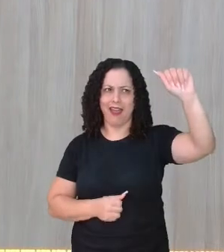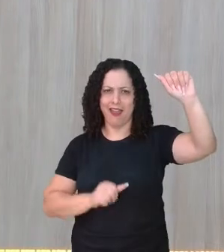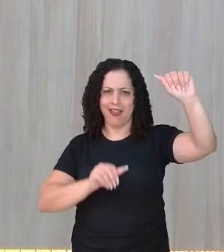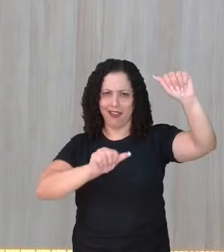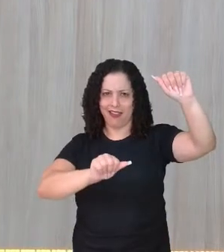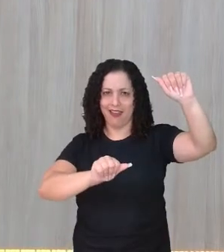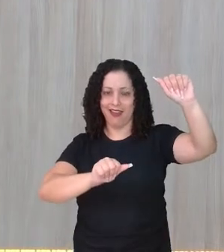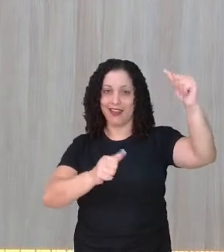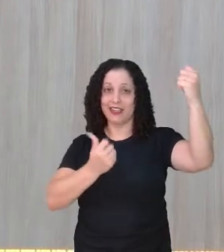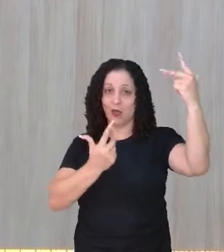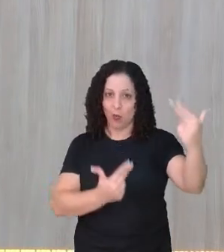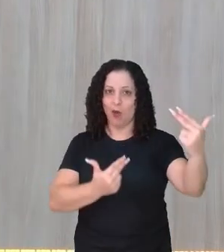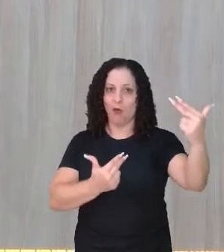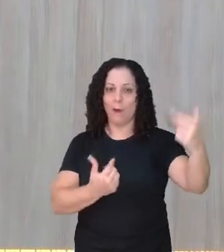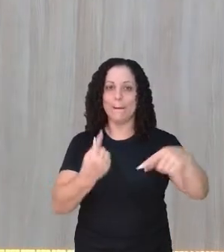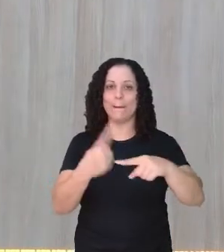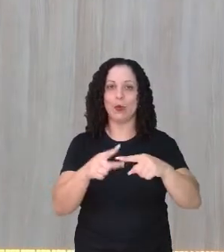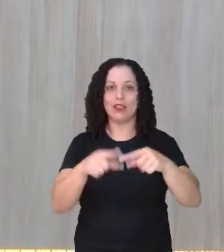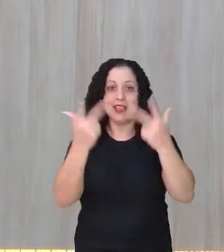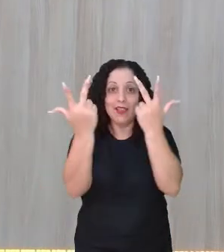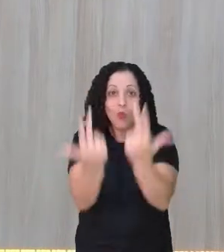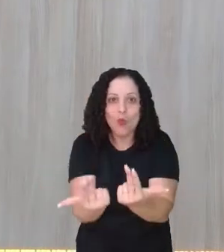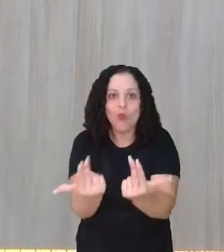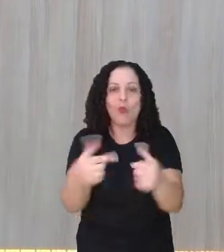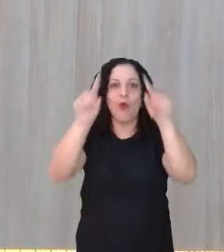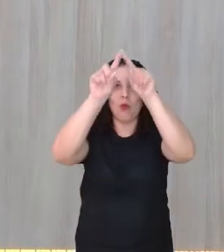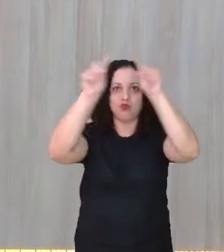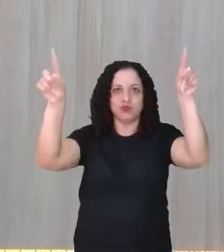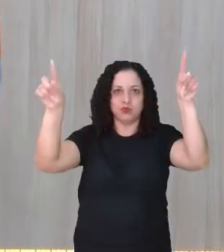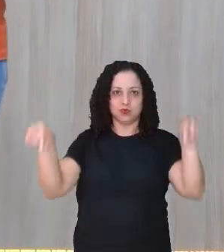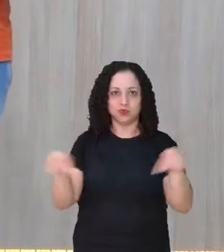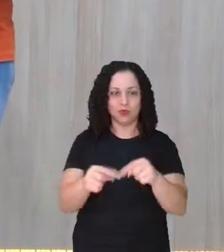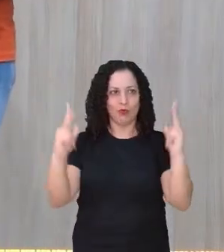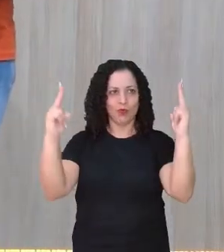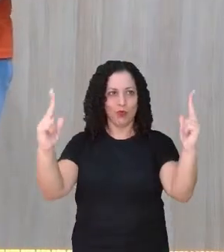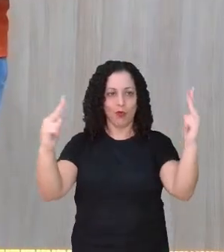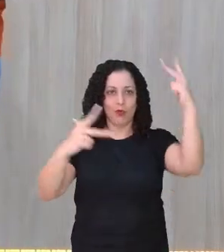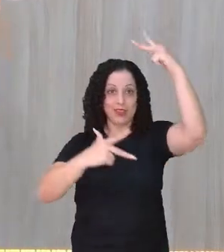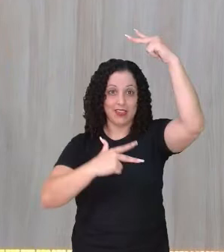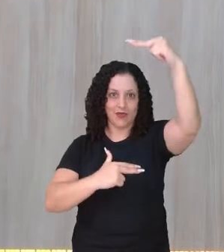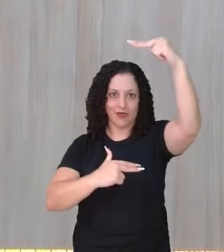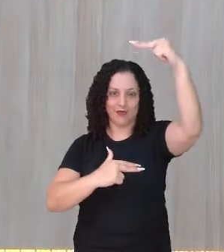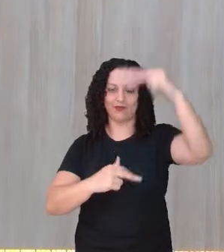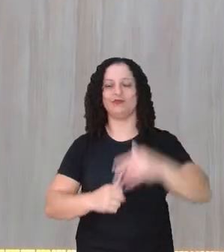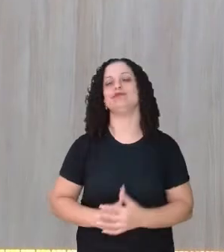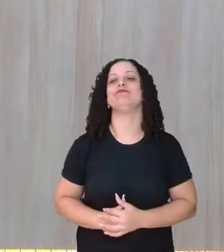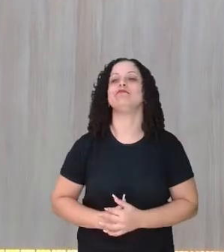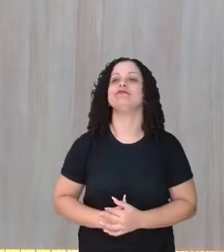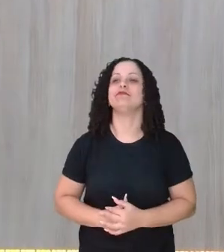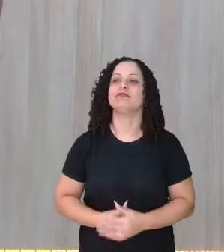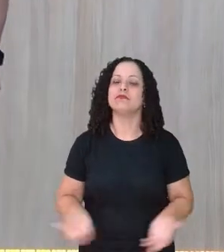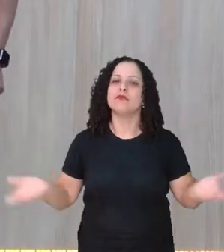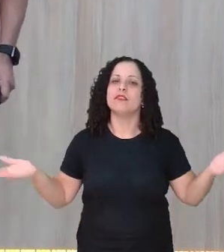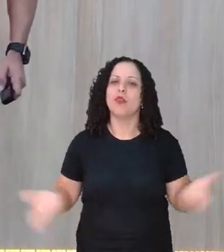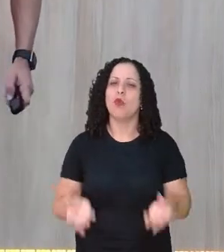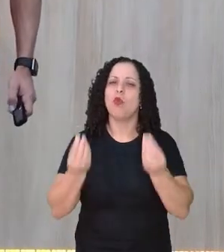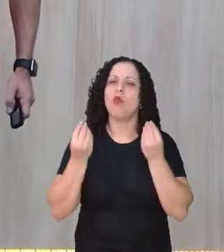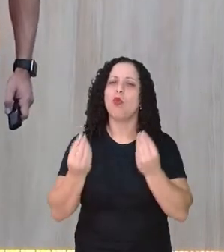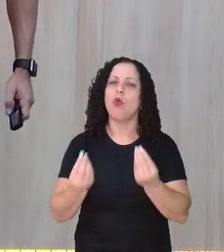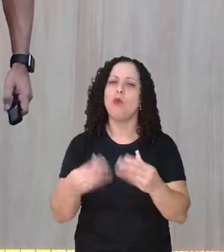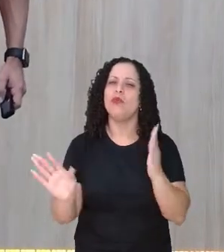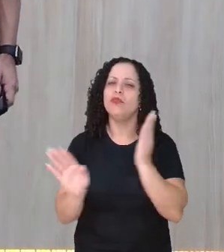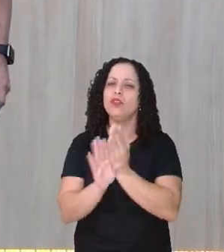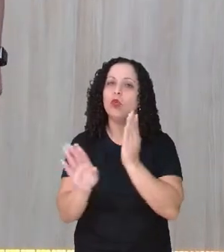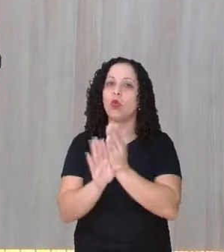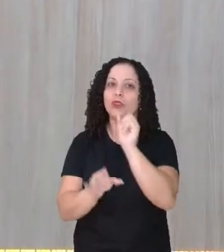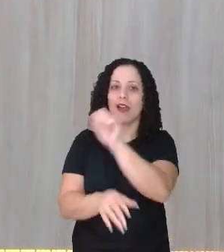aqui também vai ser igual a A, porque eles têm aí a mesma medida, certo? Como é que eu faço para encontrar a